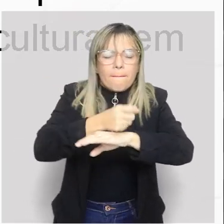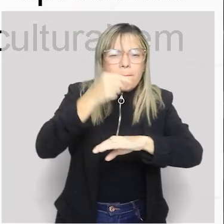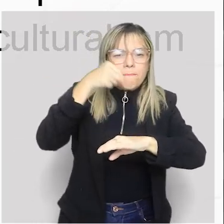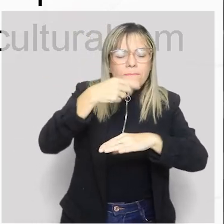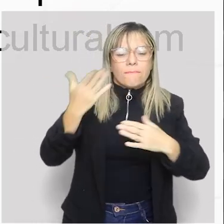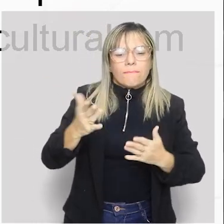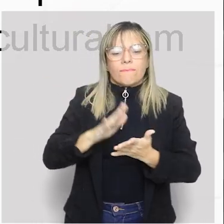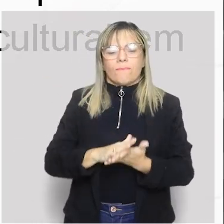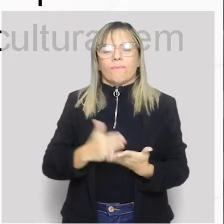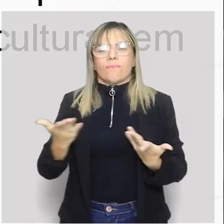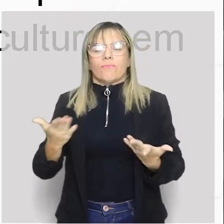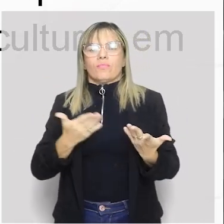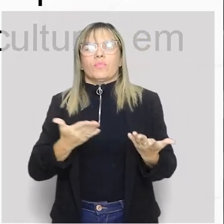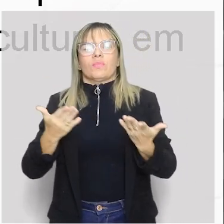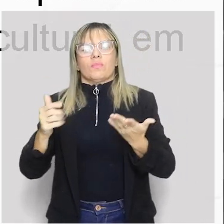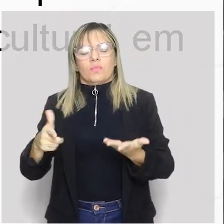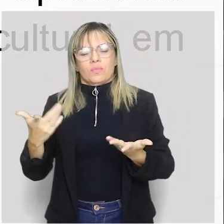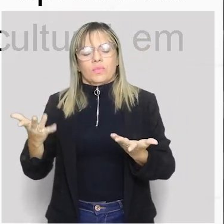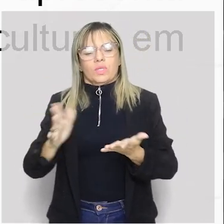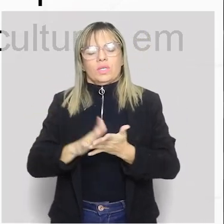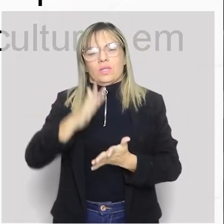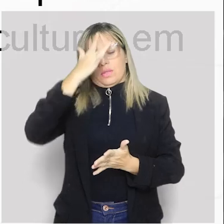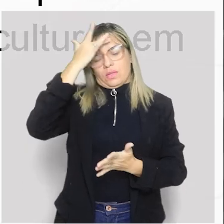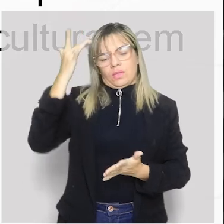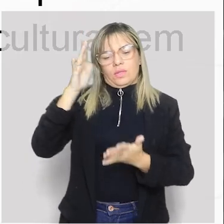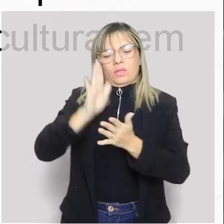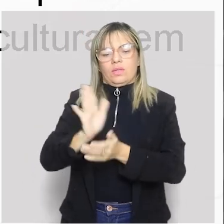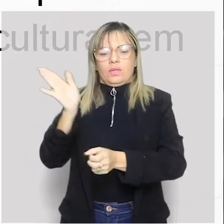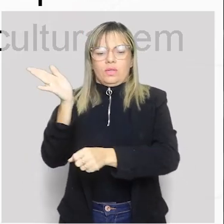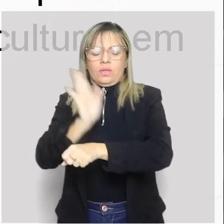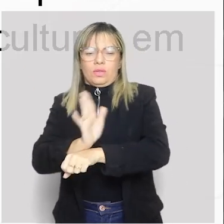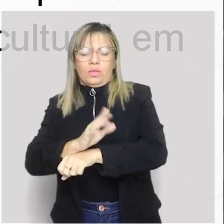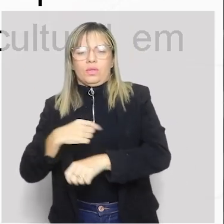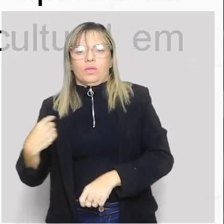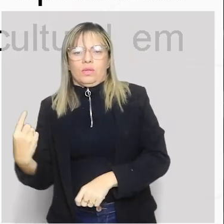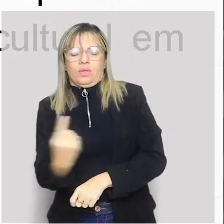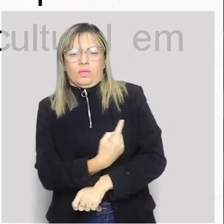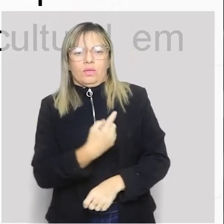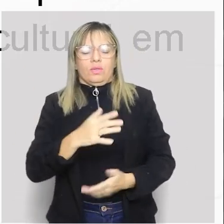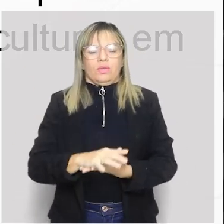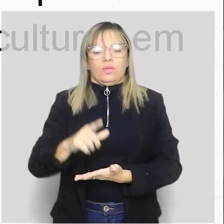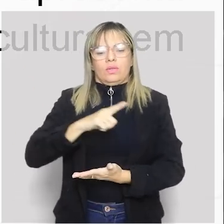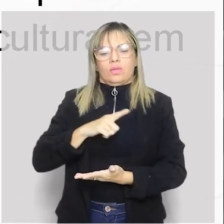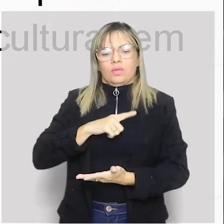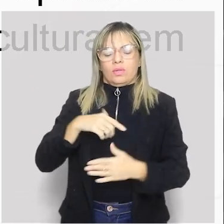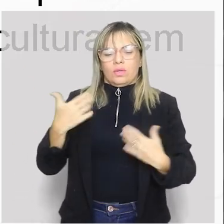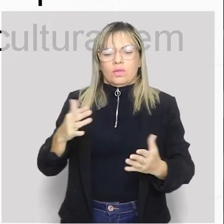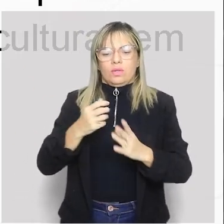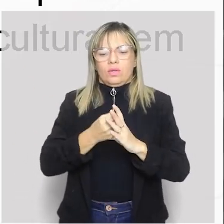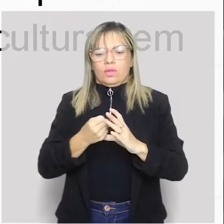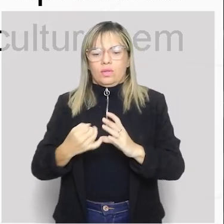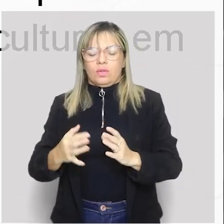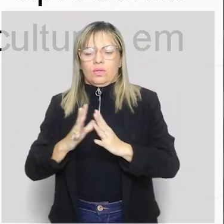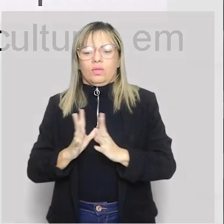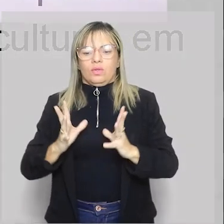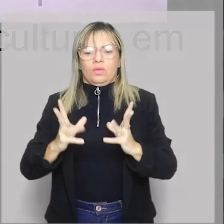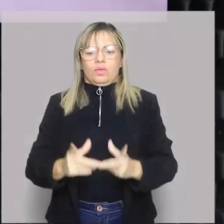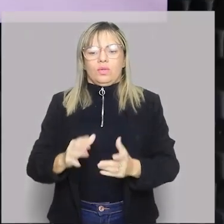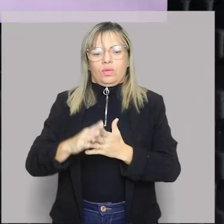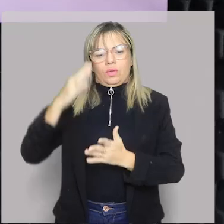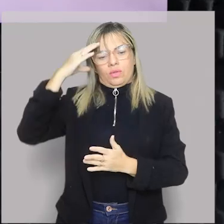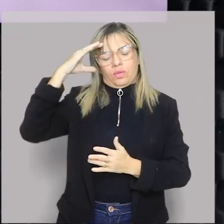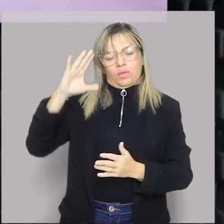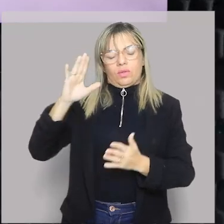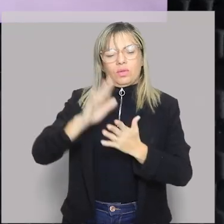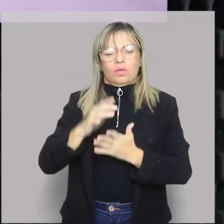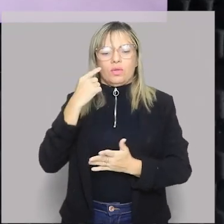o espectador assistir aquele filme. Então, nós temos uma síntese dos aspectos gerais de um produto